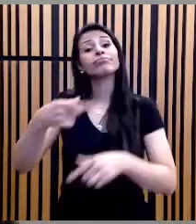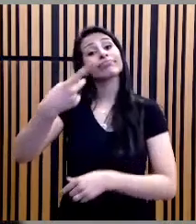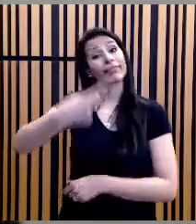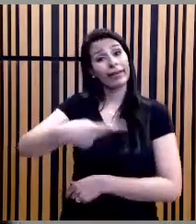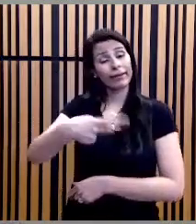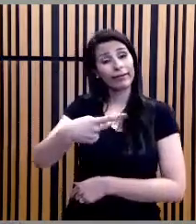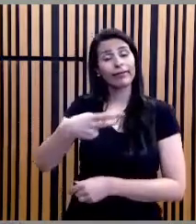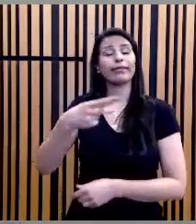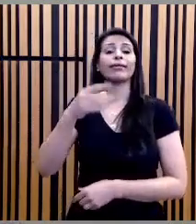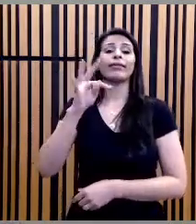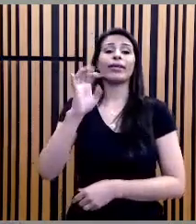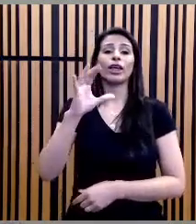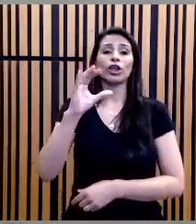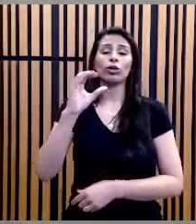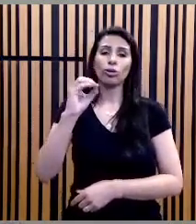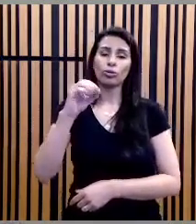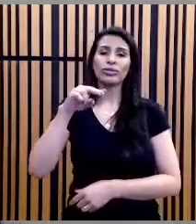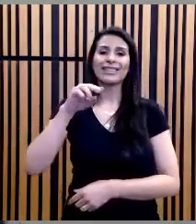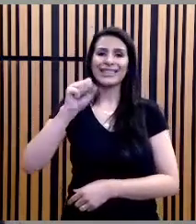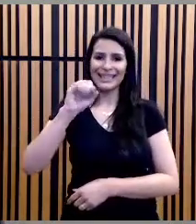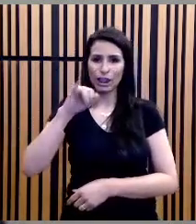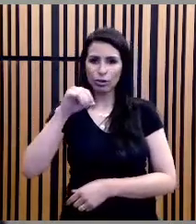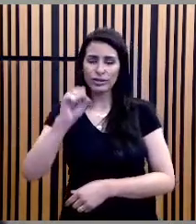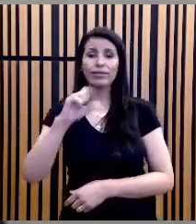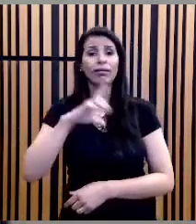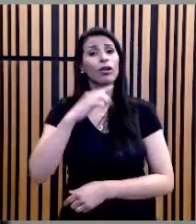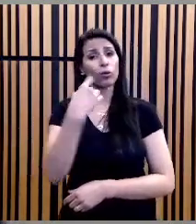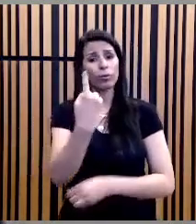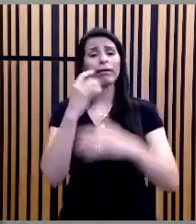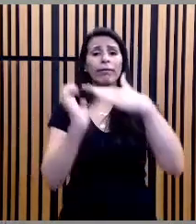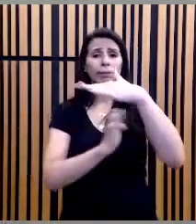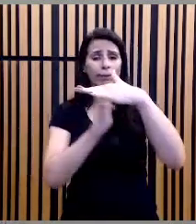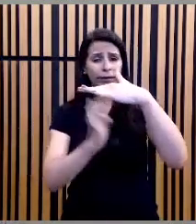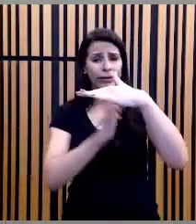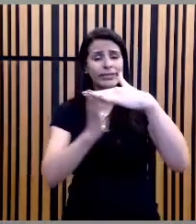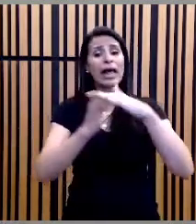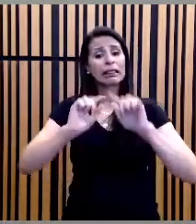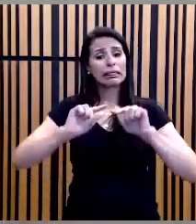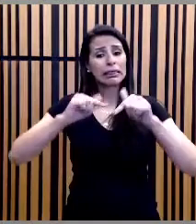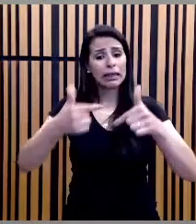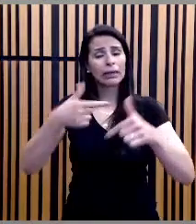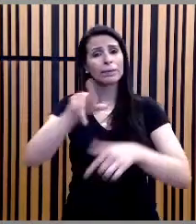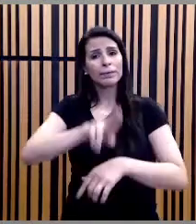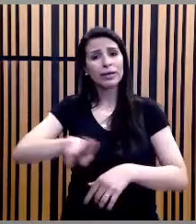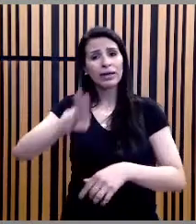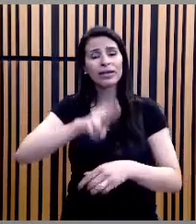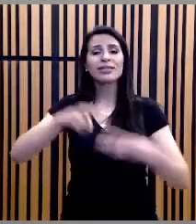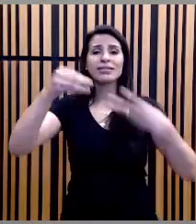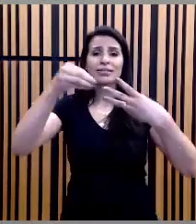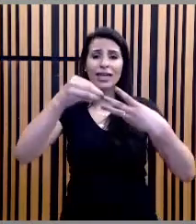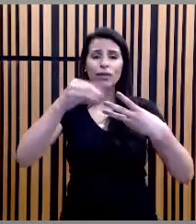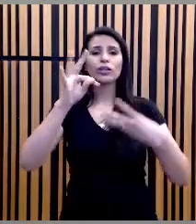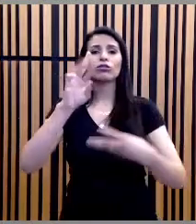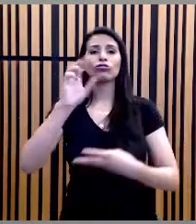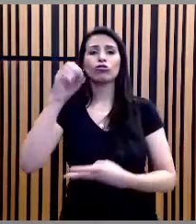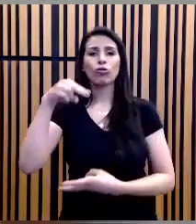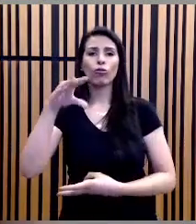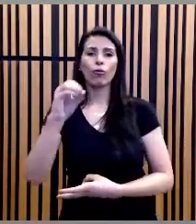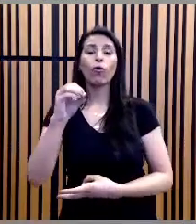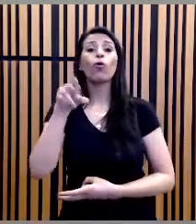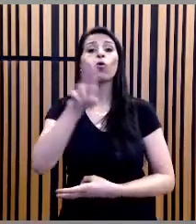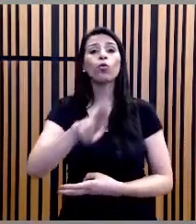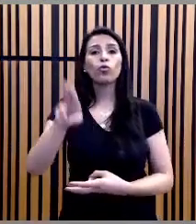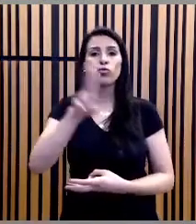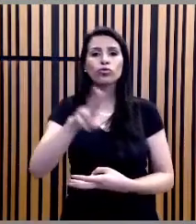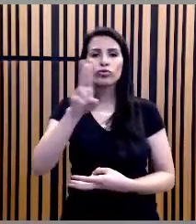empresa, a Hemocord, que trabalha com células-tronco, que traz essa tecnologia de congelamento aí do